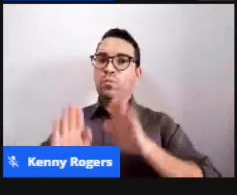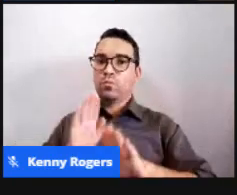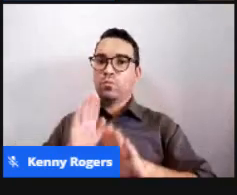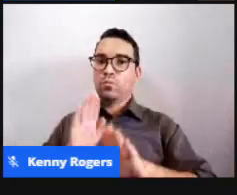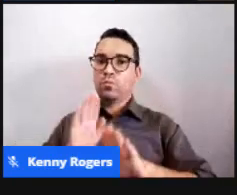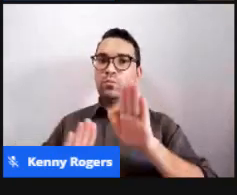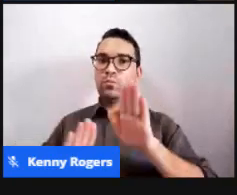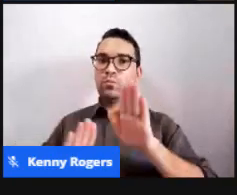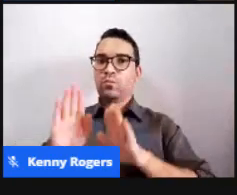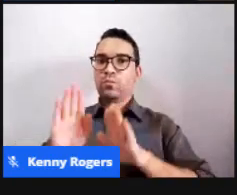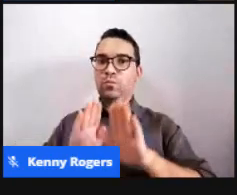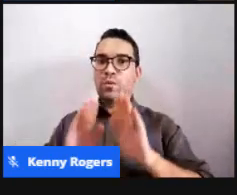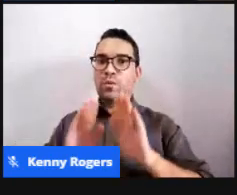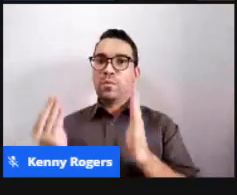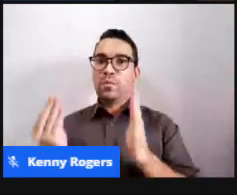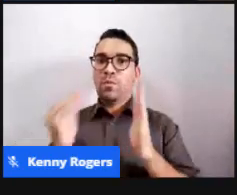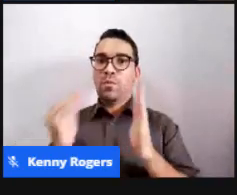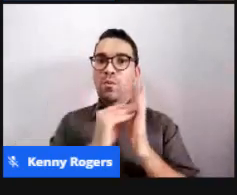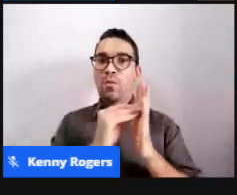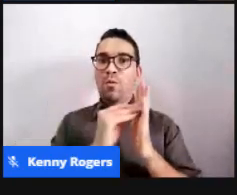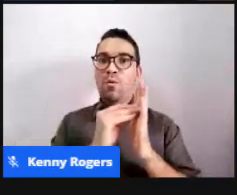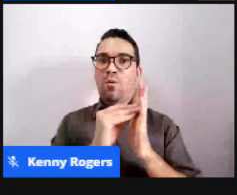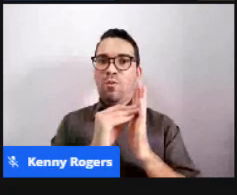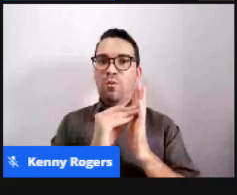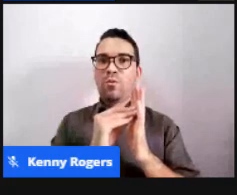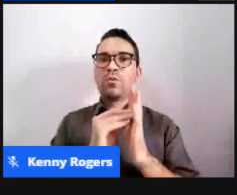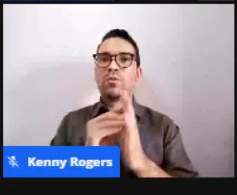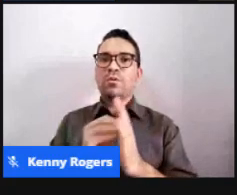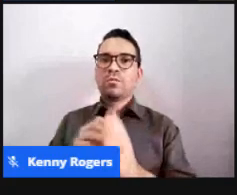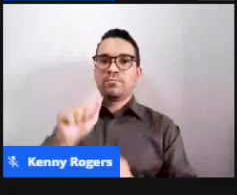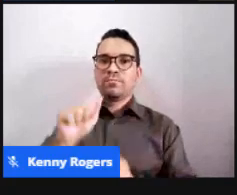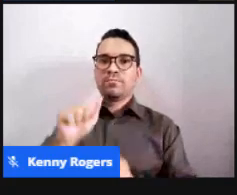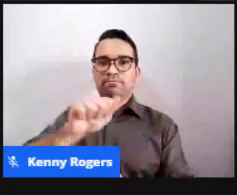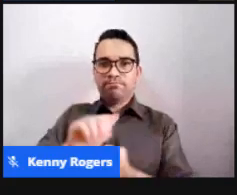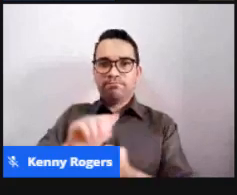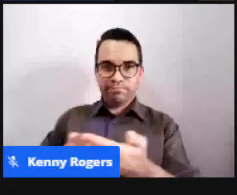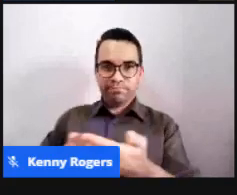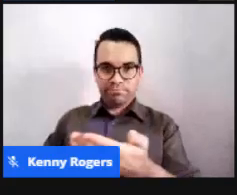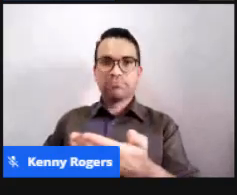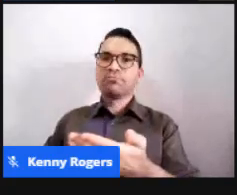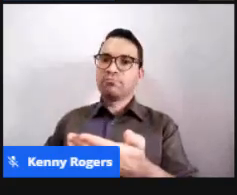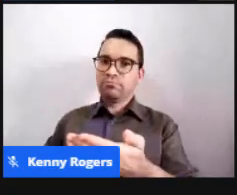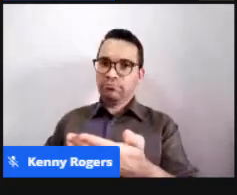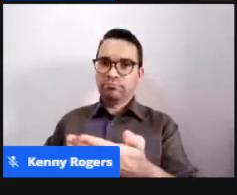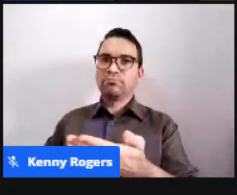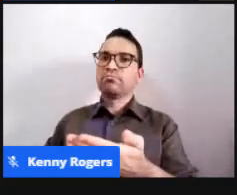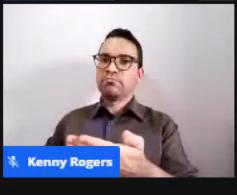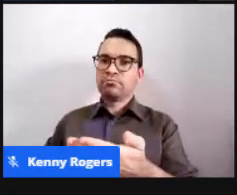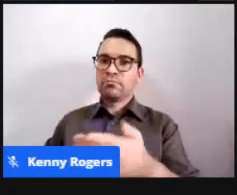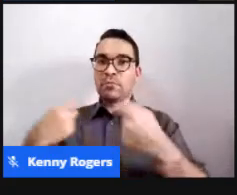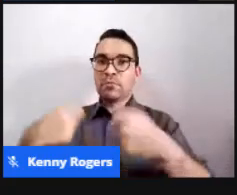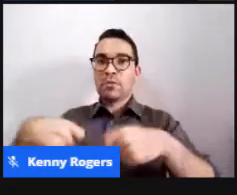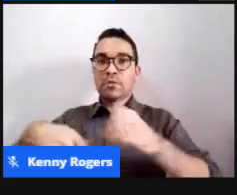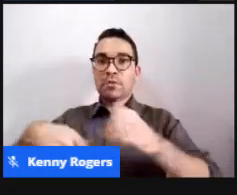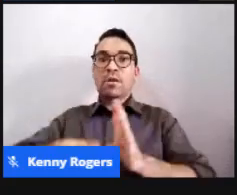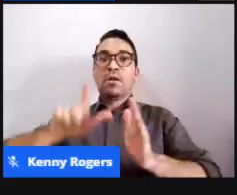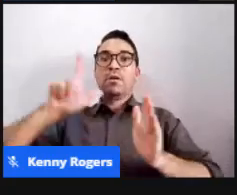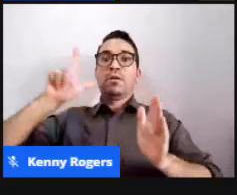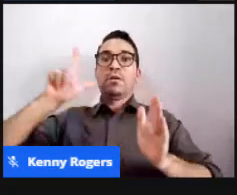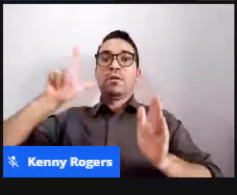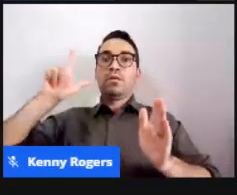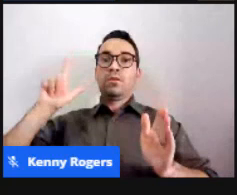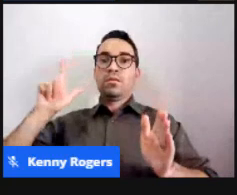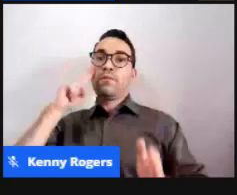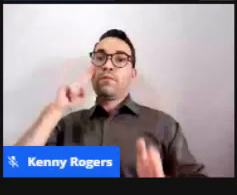a gente coloca nas atividades. Esse cuidado ele é importantíssimo, né? Ele nos respalda,